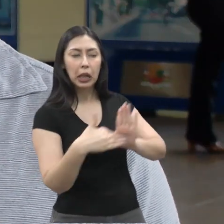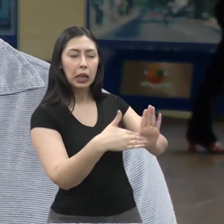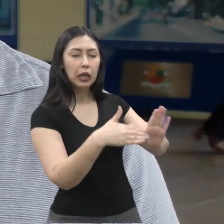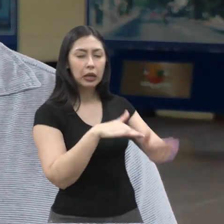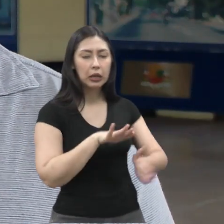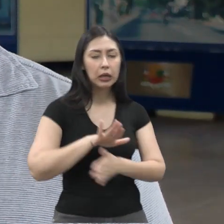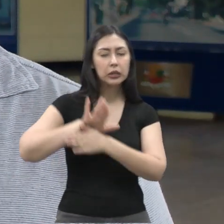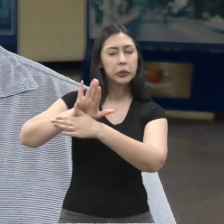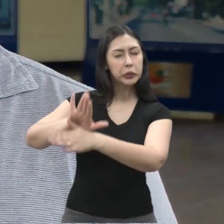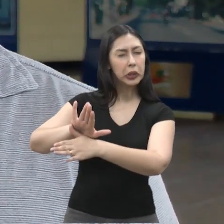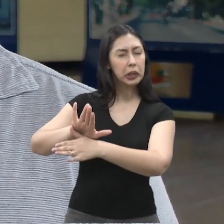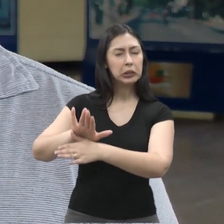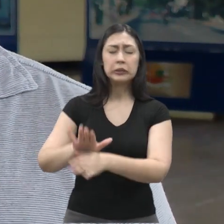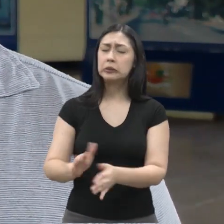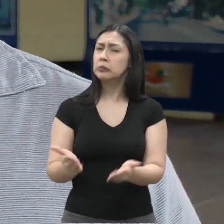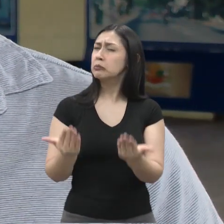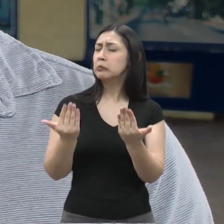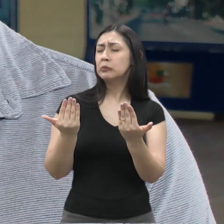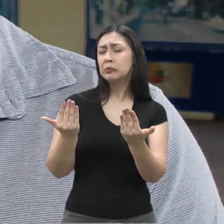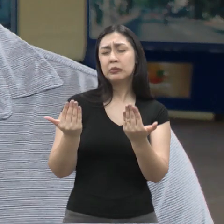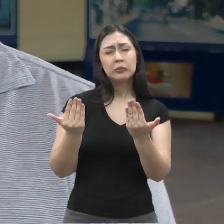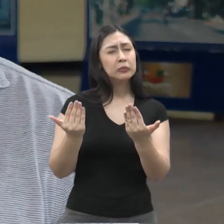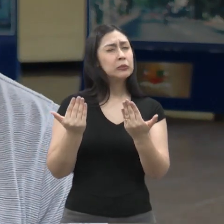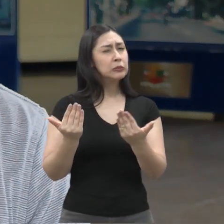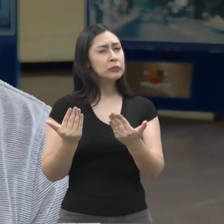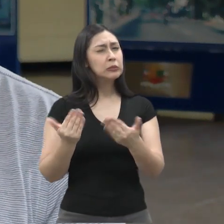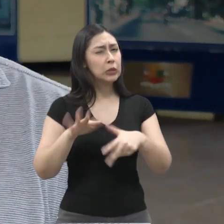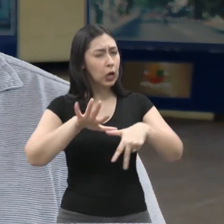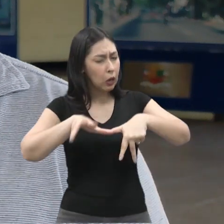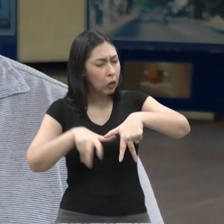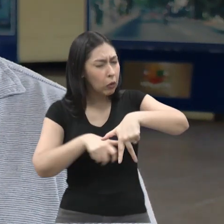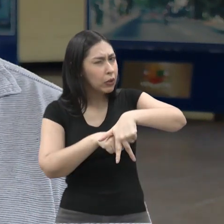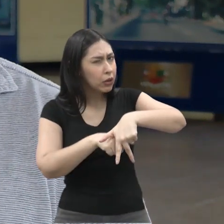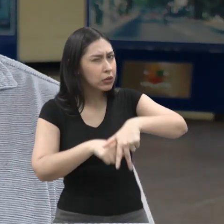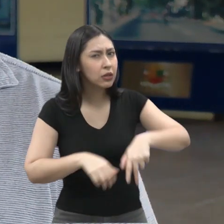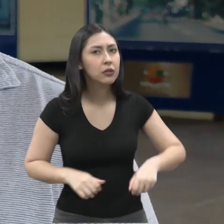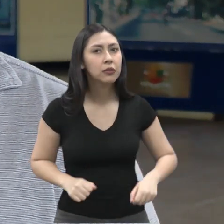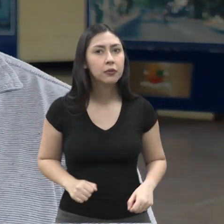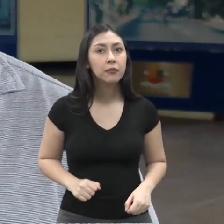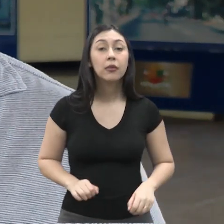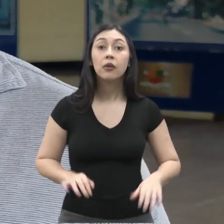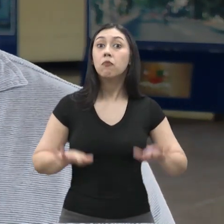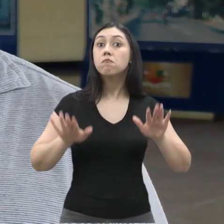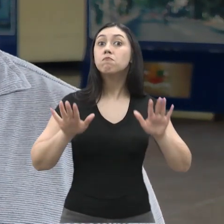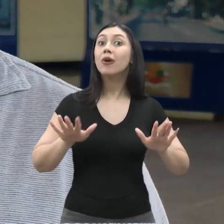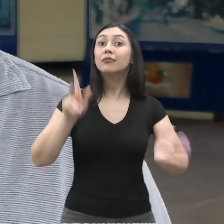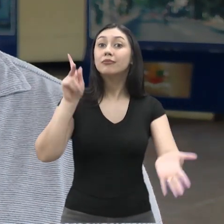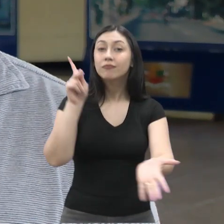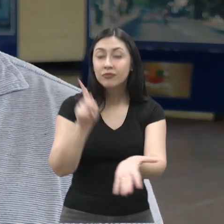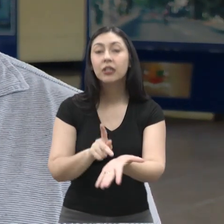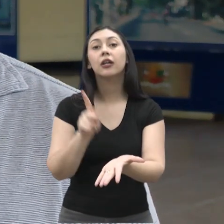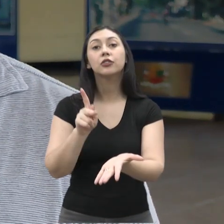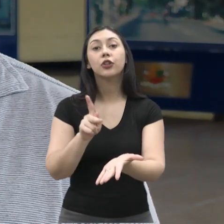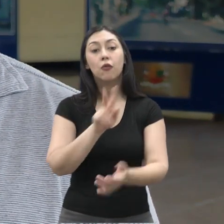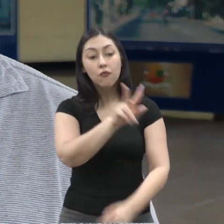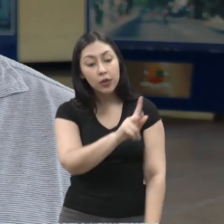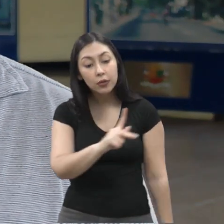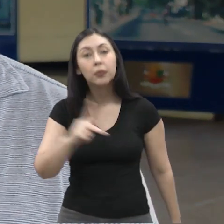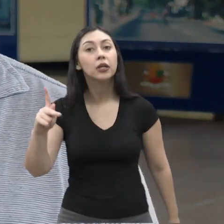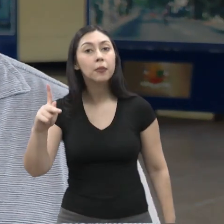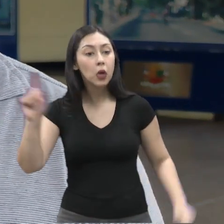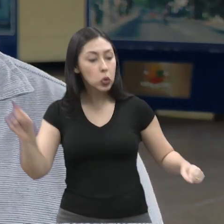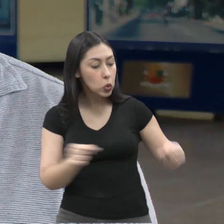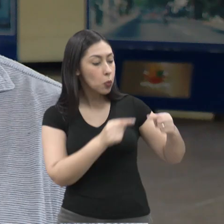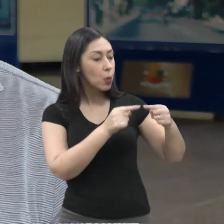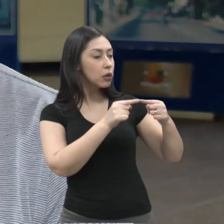cooperação de caráter um tanto quanto duvidosa, se fôssemos pensar em termos de hoje, né? Mas, de fato, pensar a relação do